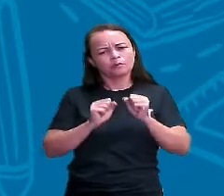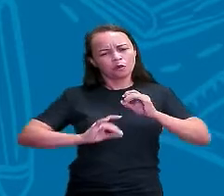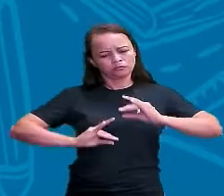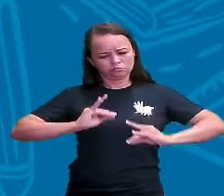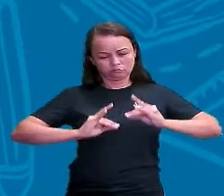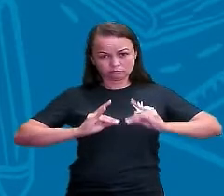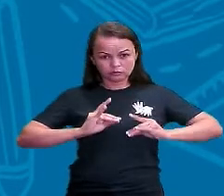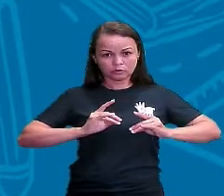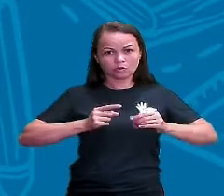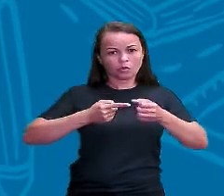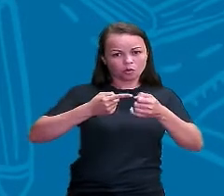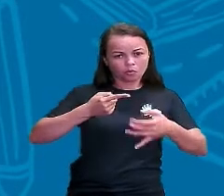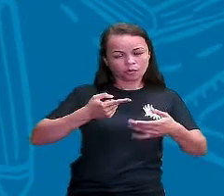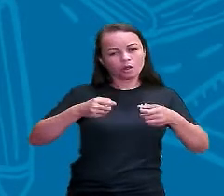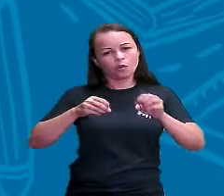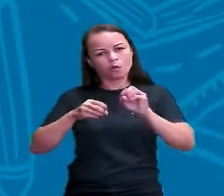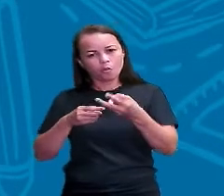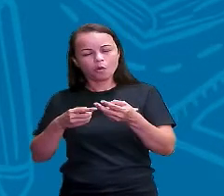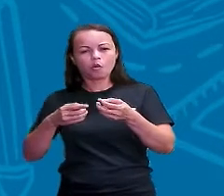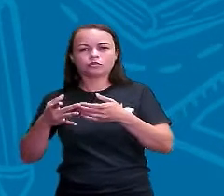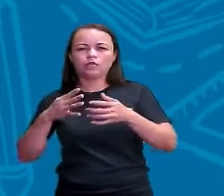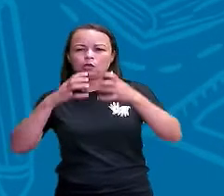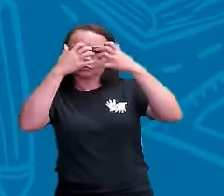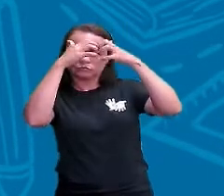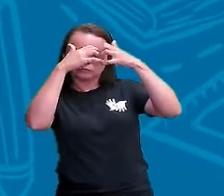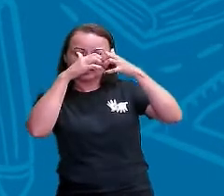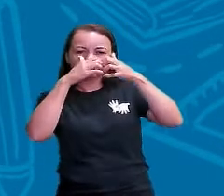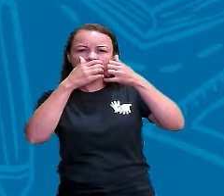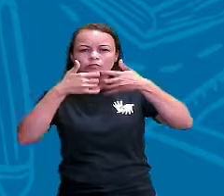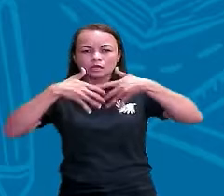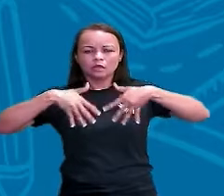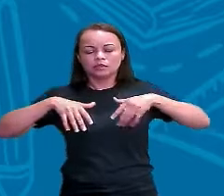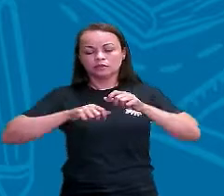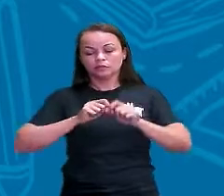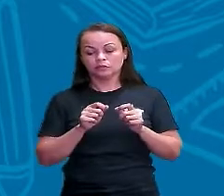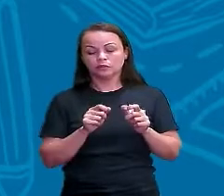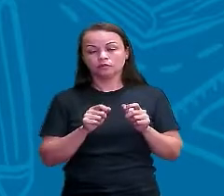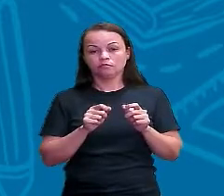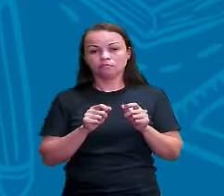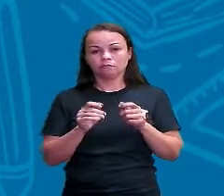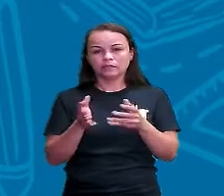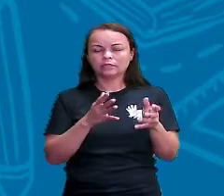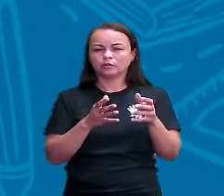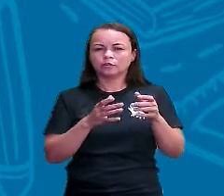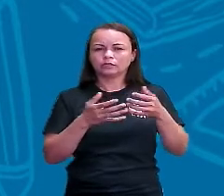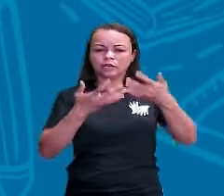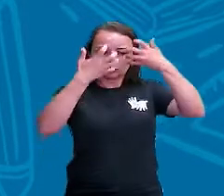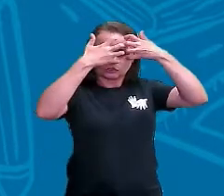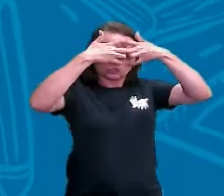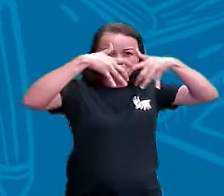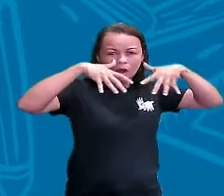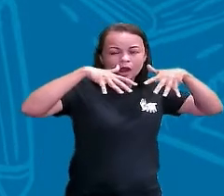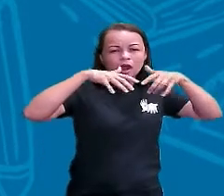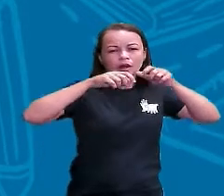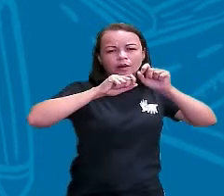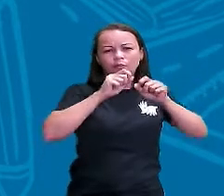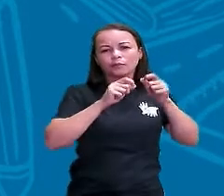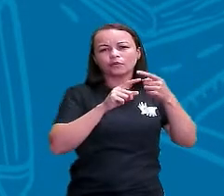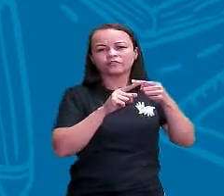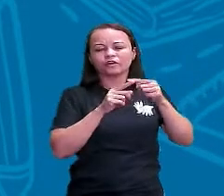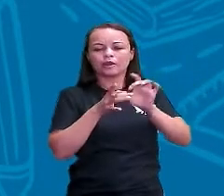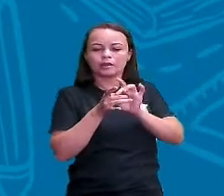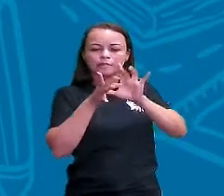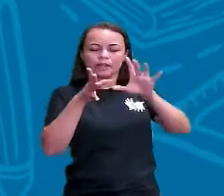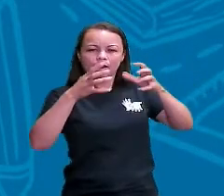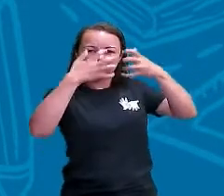também ser classificada como o quê? Neurotransmissor. Que geralmente são feitas, quando é neurotransmissor, a gente diz porque foi liberada por neurônios, tá?